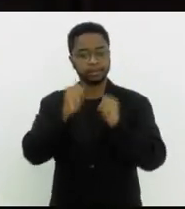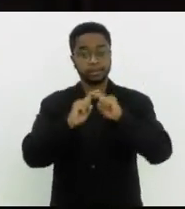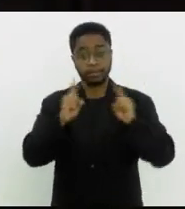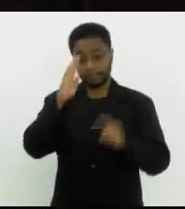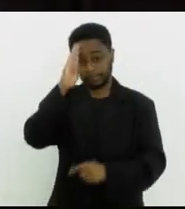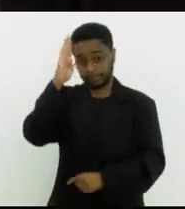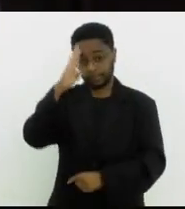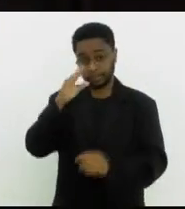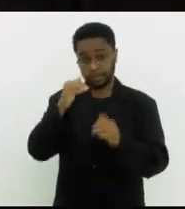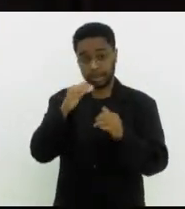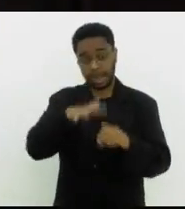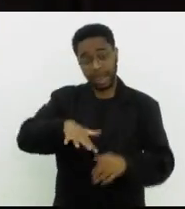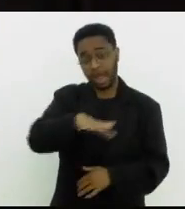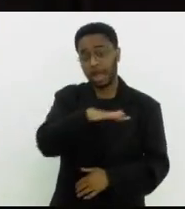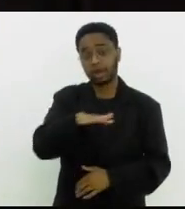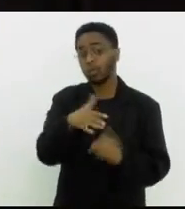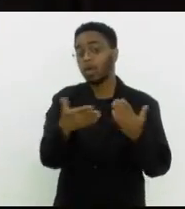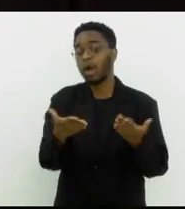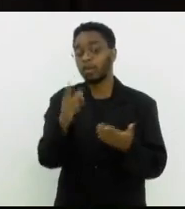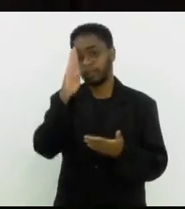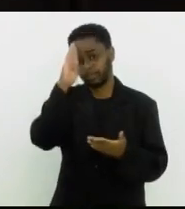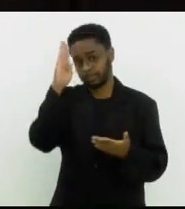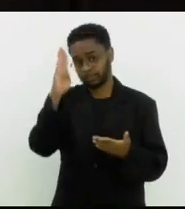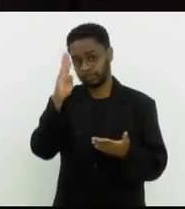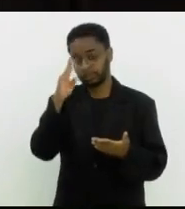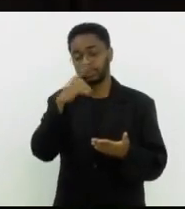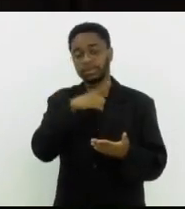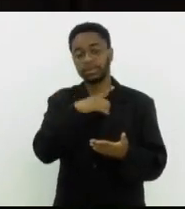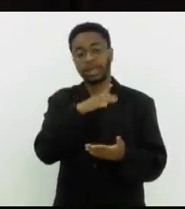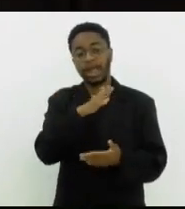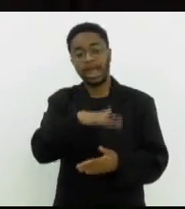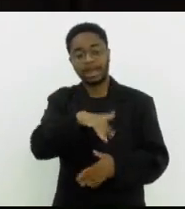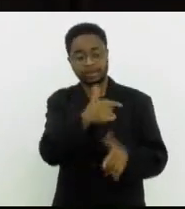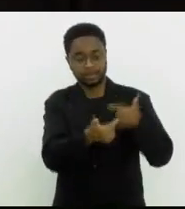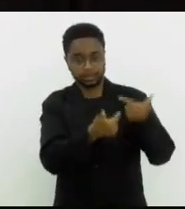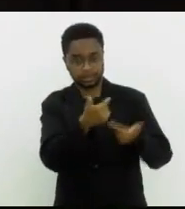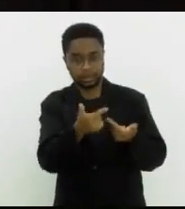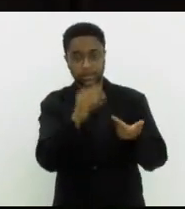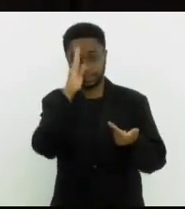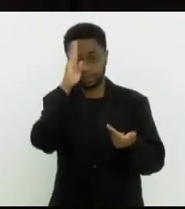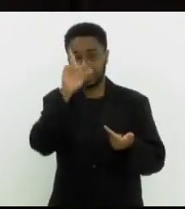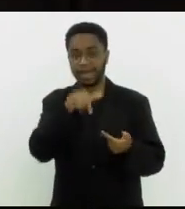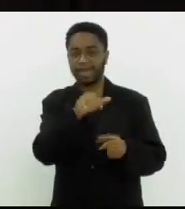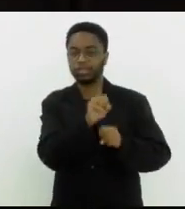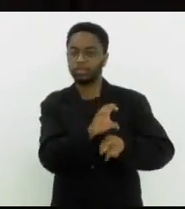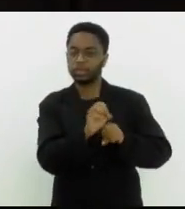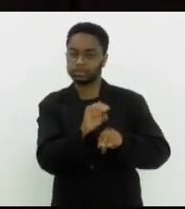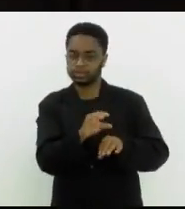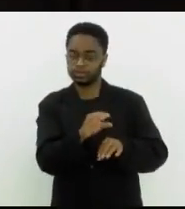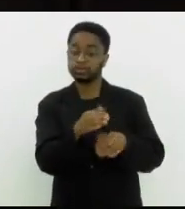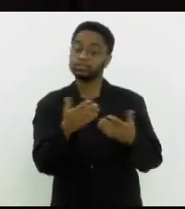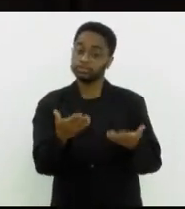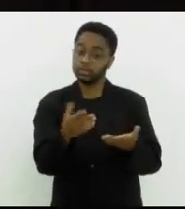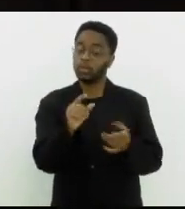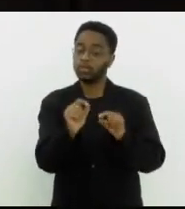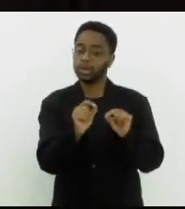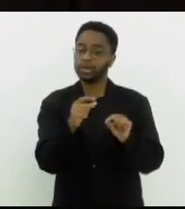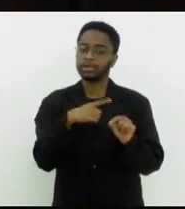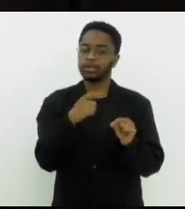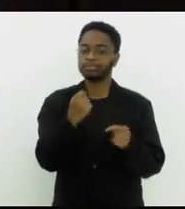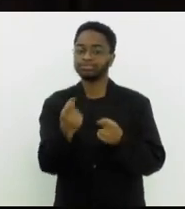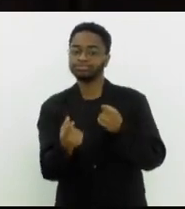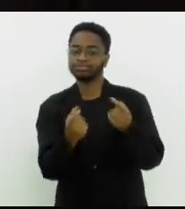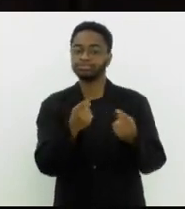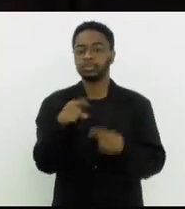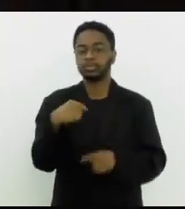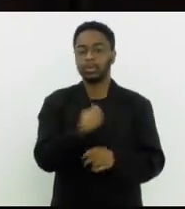os subsetores, qual é o principal destaque? Dentro de serviços, o principal destaque é a educação, ou seja, um efeito sazonal que nós sempre